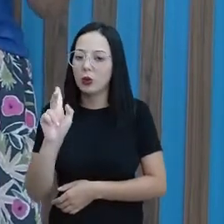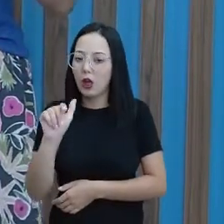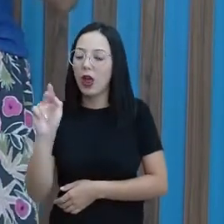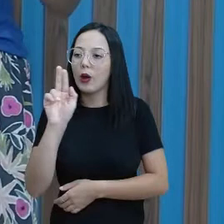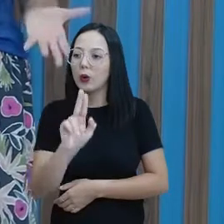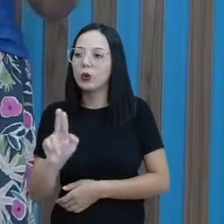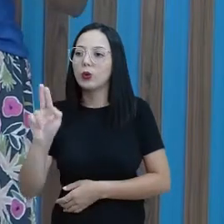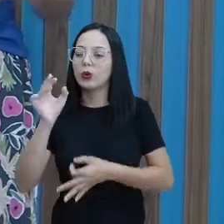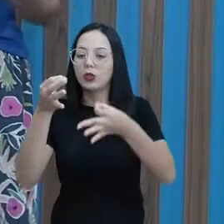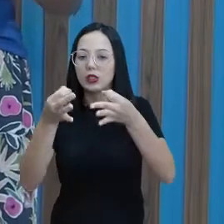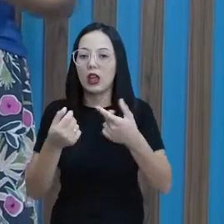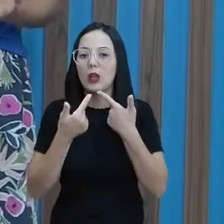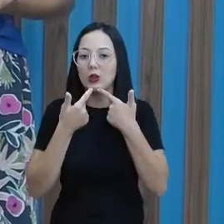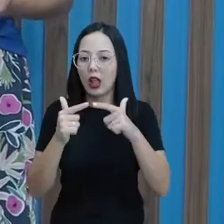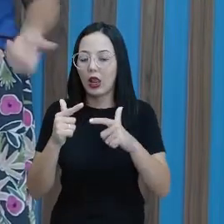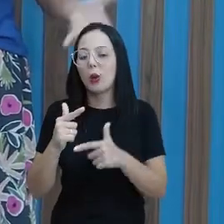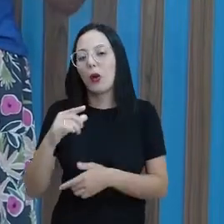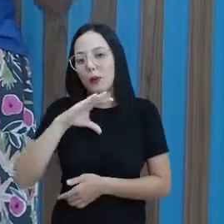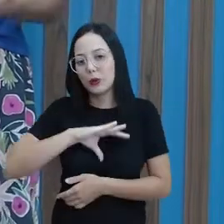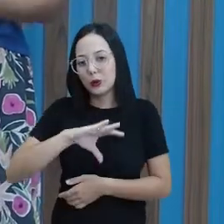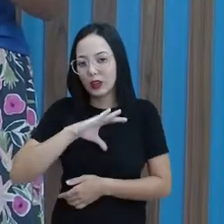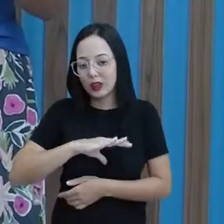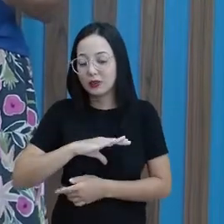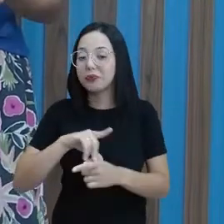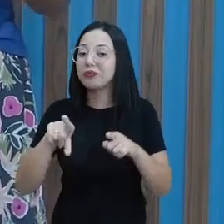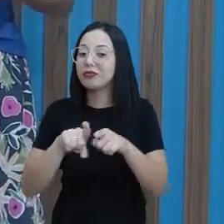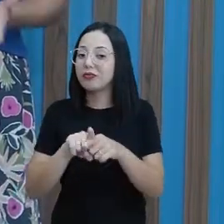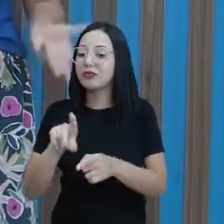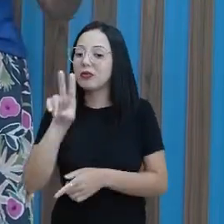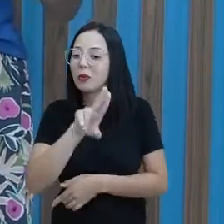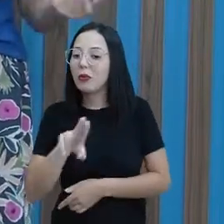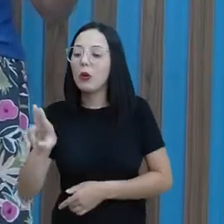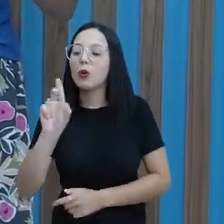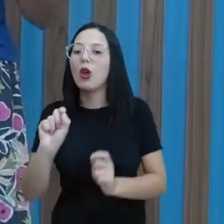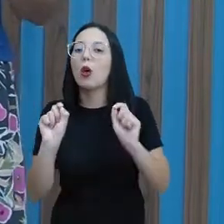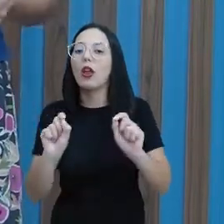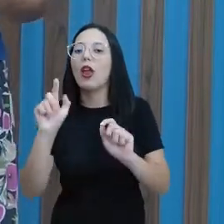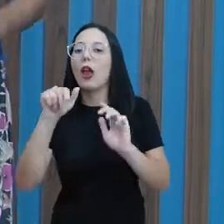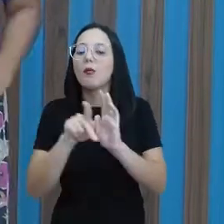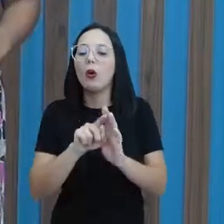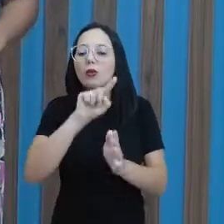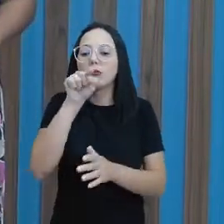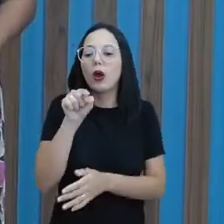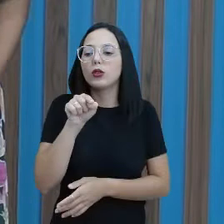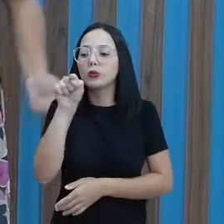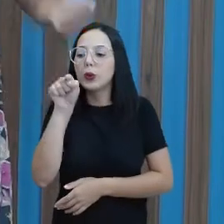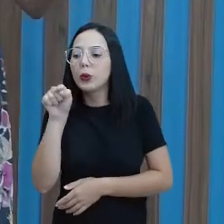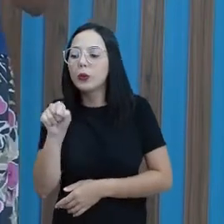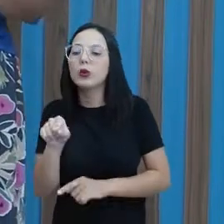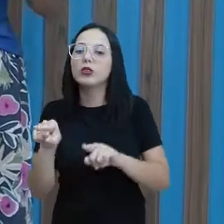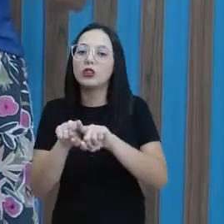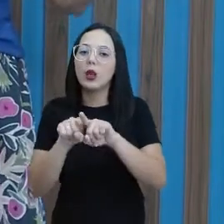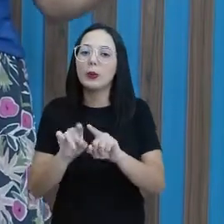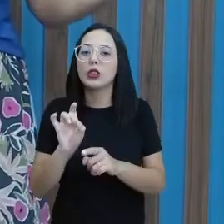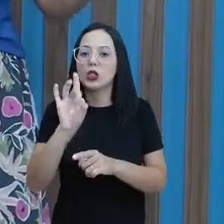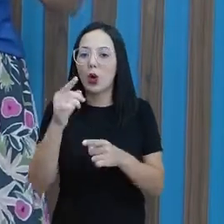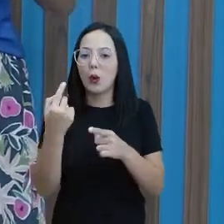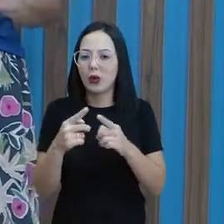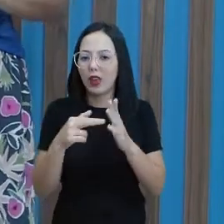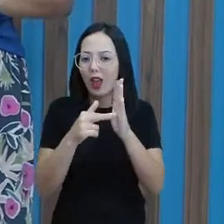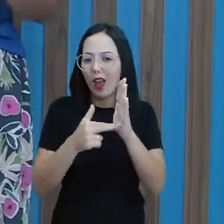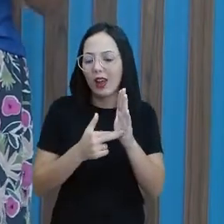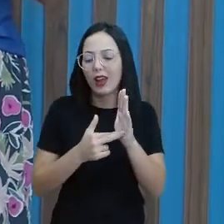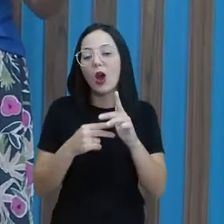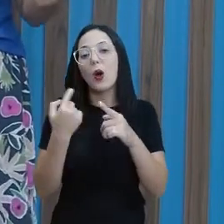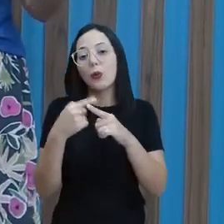uso adequado da língua portuguesa. E um dos tópicos desse uso adequado é justamente a pontuação. E não é só porque é regra, mas é